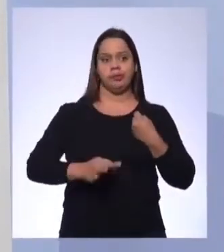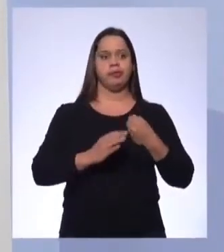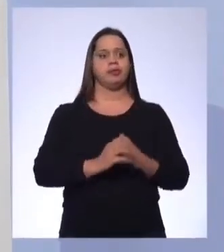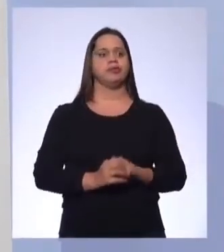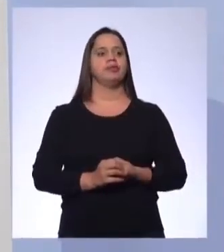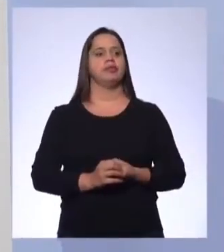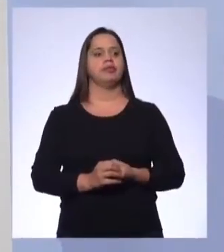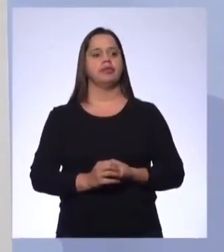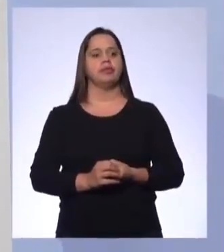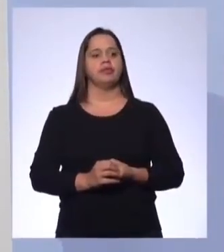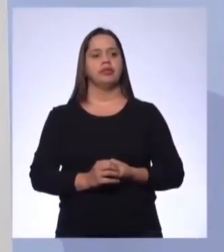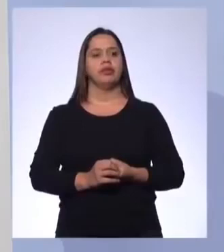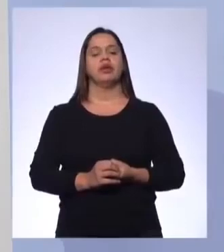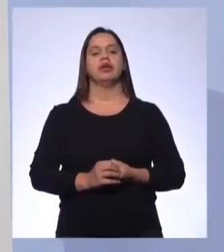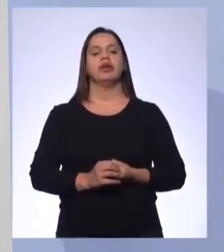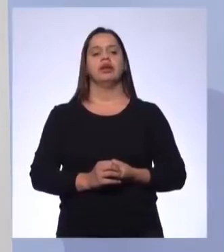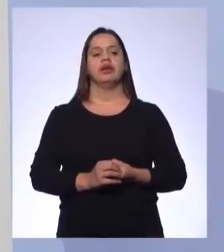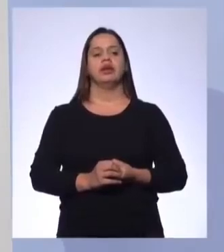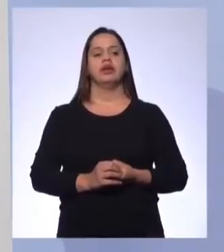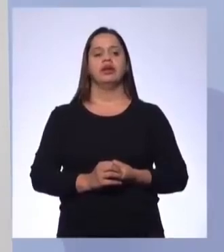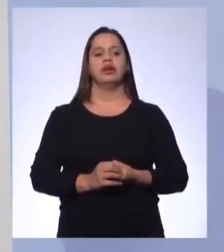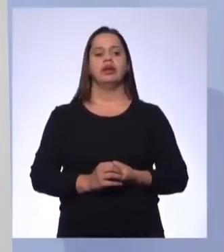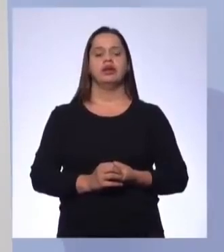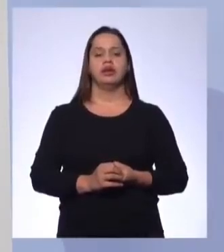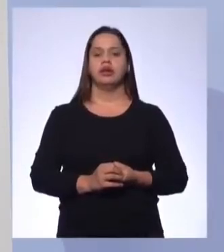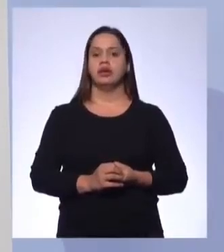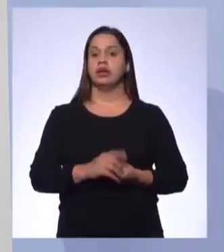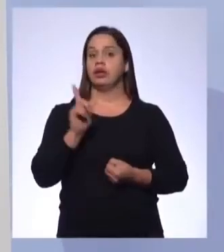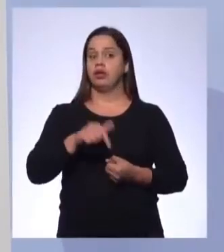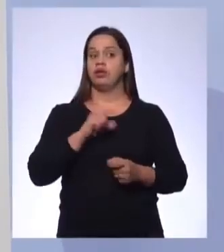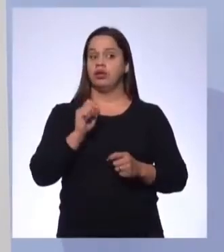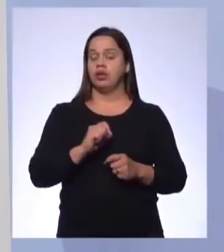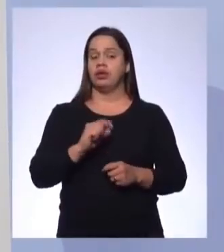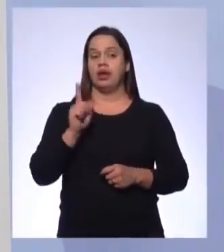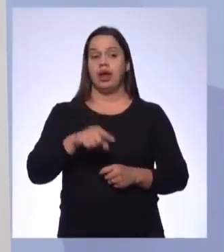jogos, tem essa palavra, não é? Sim, mortes. Mortes.